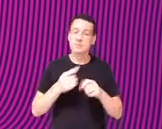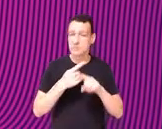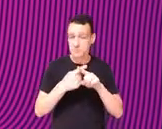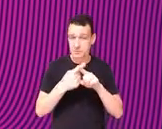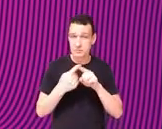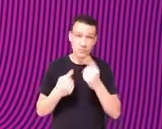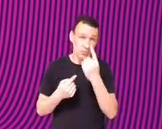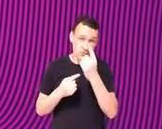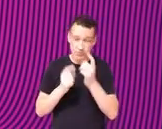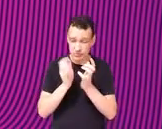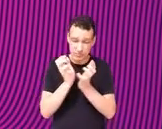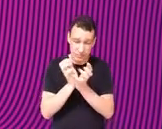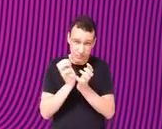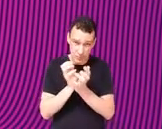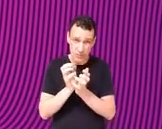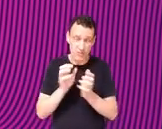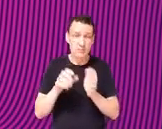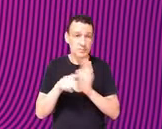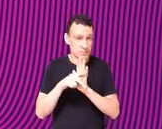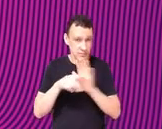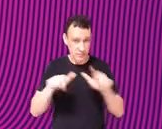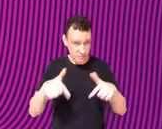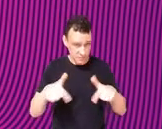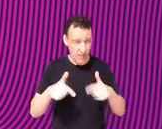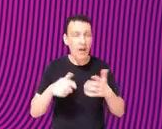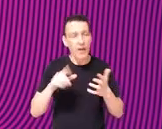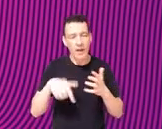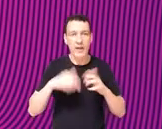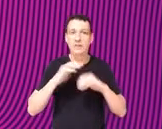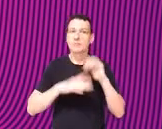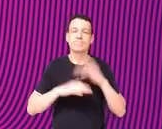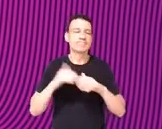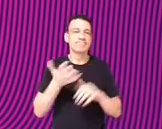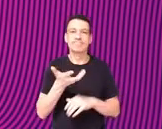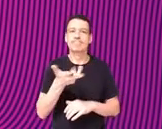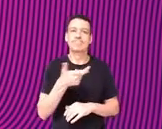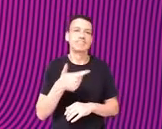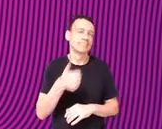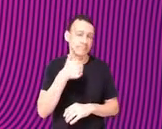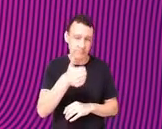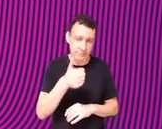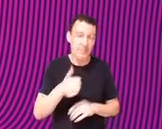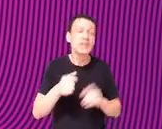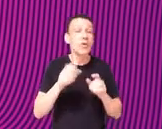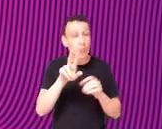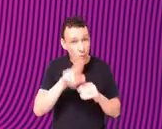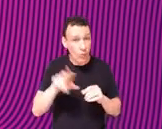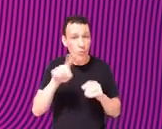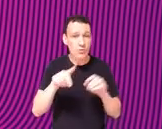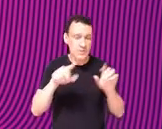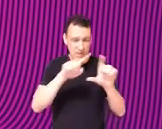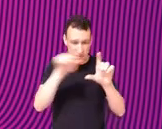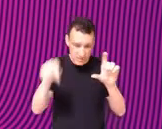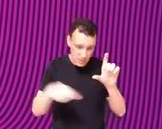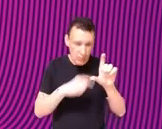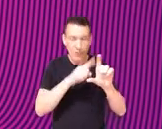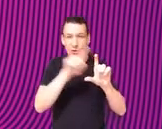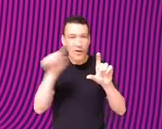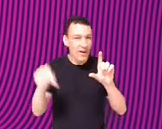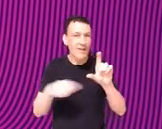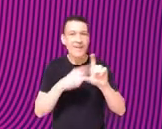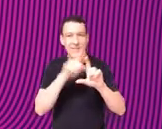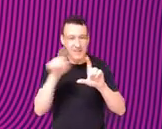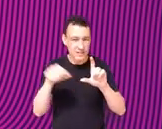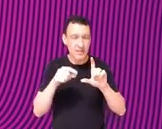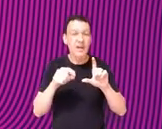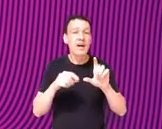que é um grupo de peritos que usa este círculo vicioso ou este círculo virtuoso,